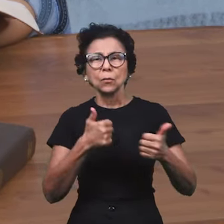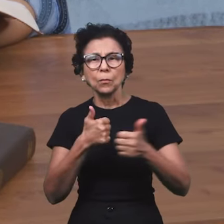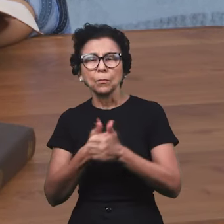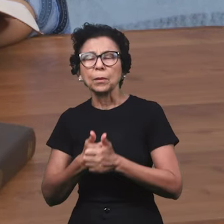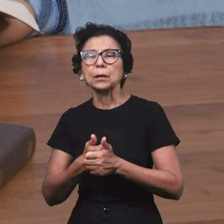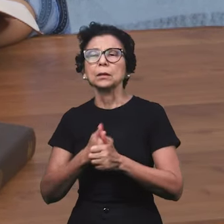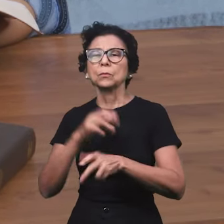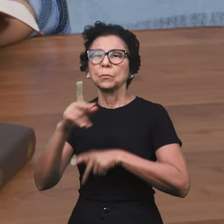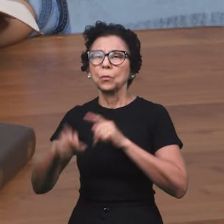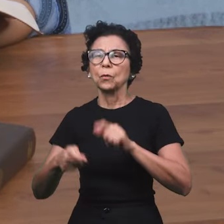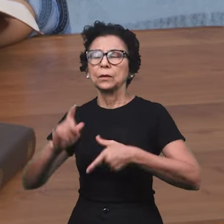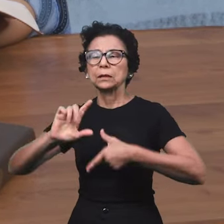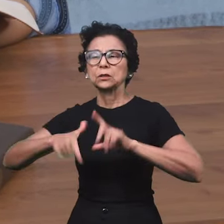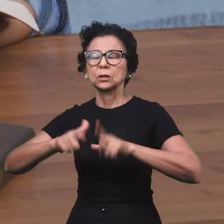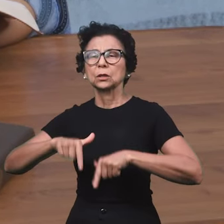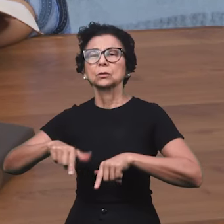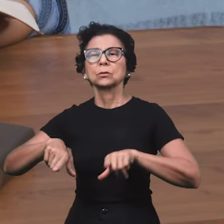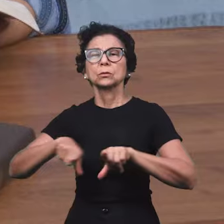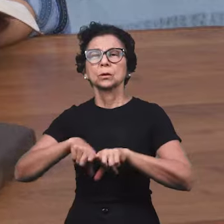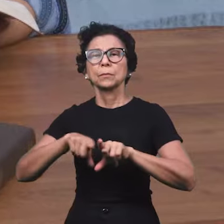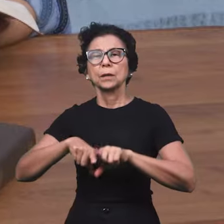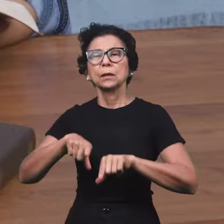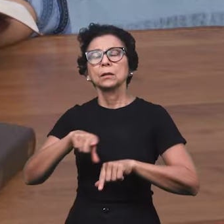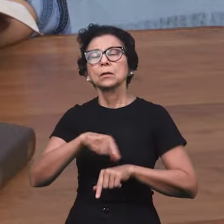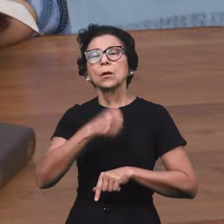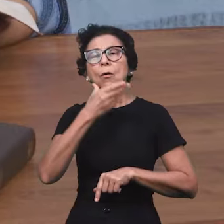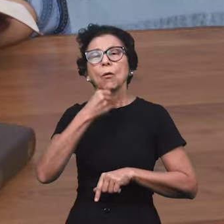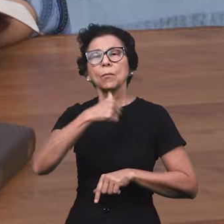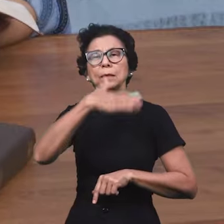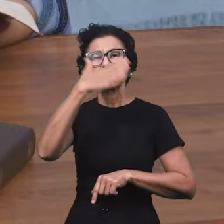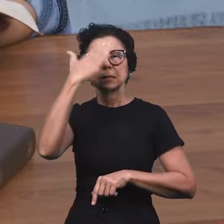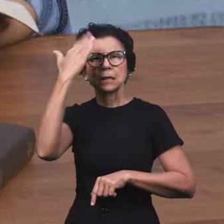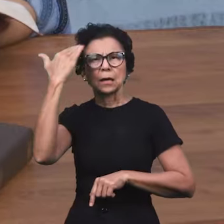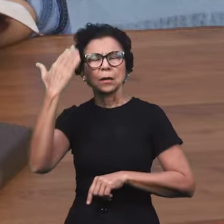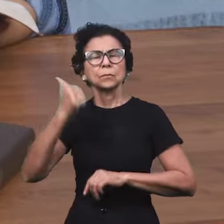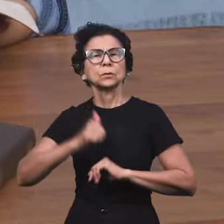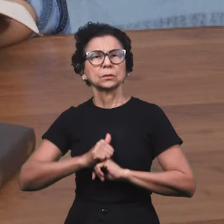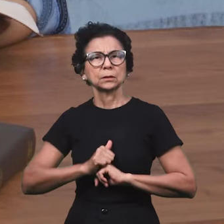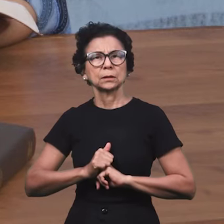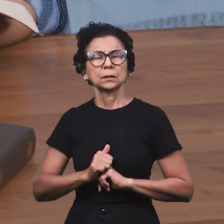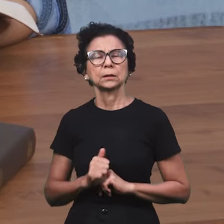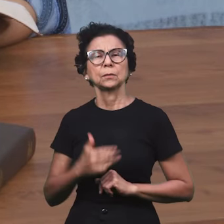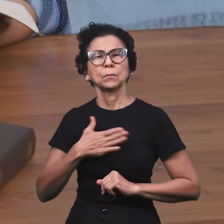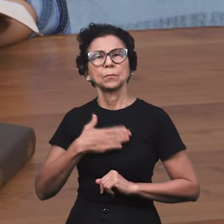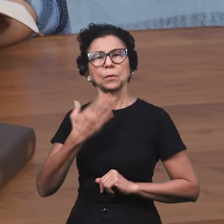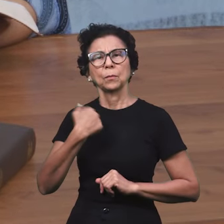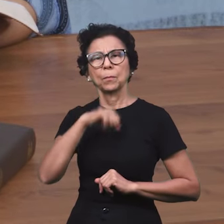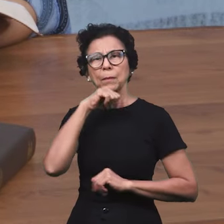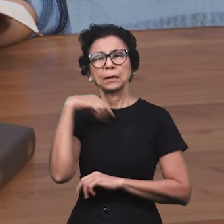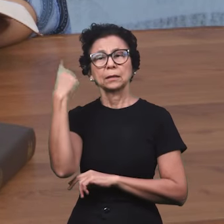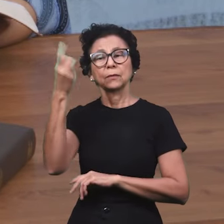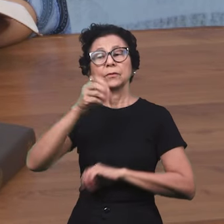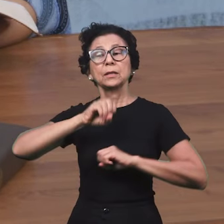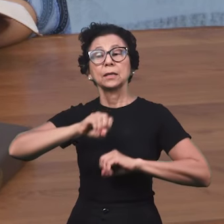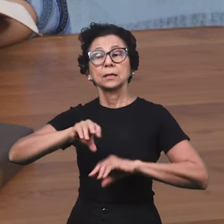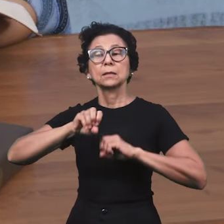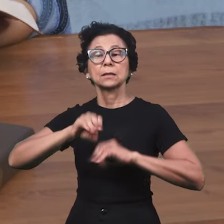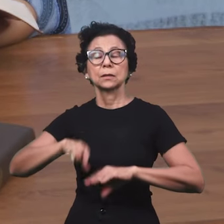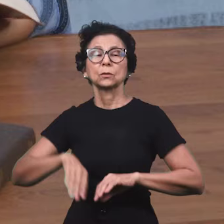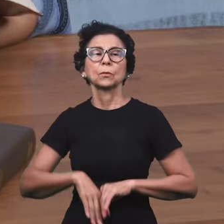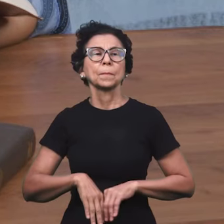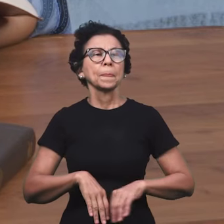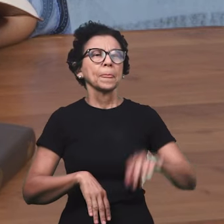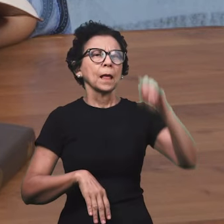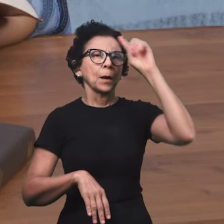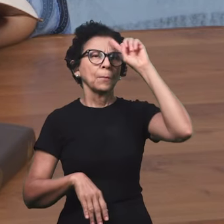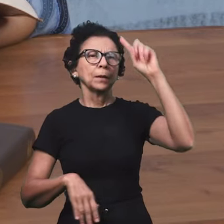em Jerusalém, os quais Davi, meu pai, preparou. Manda-me também madeira de